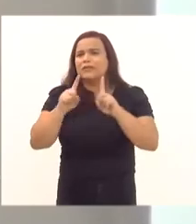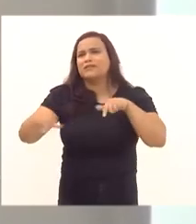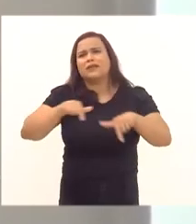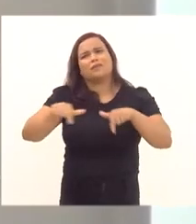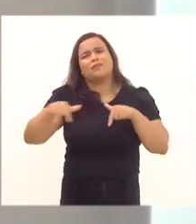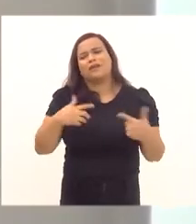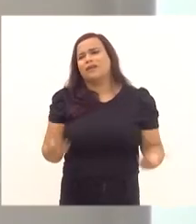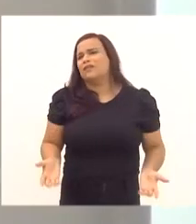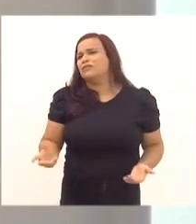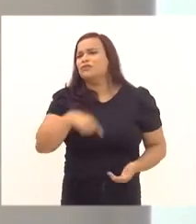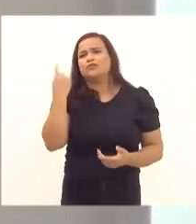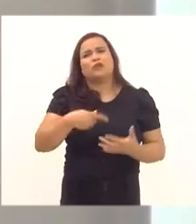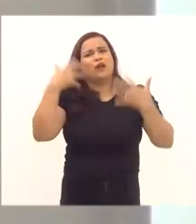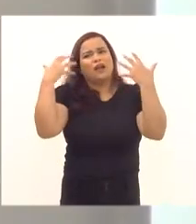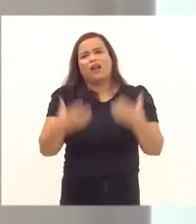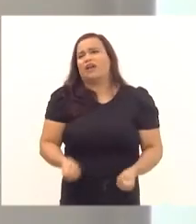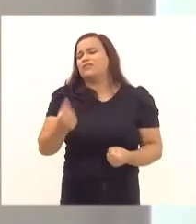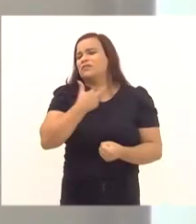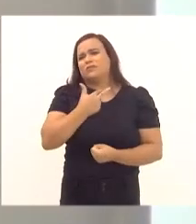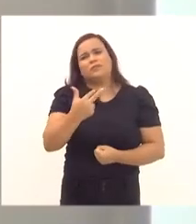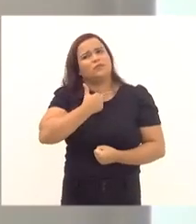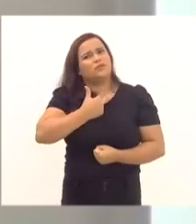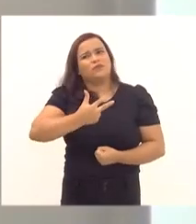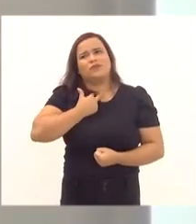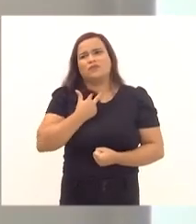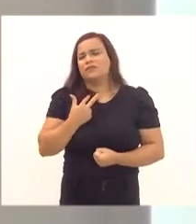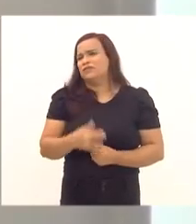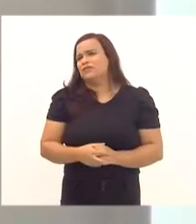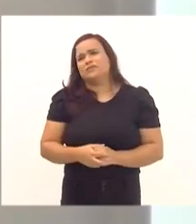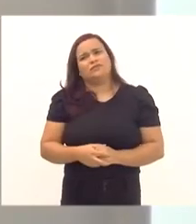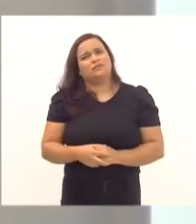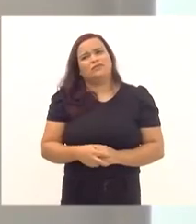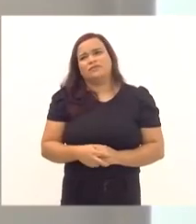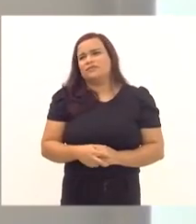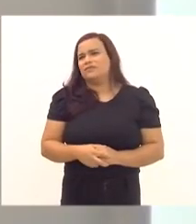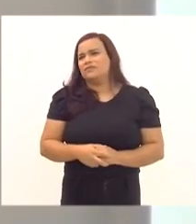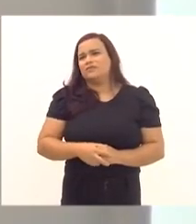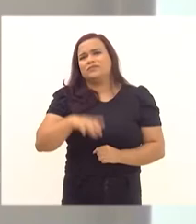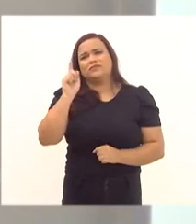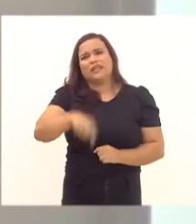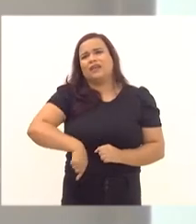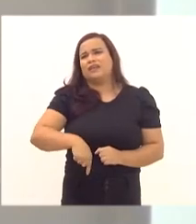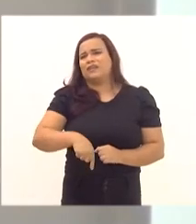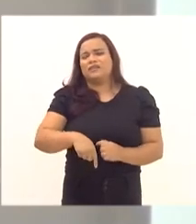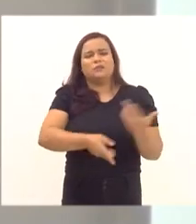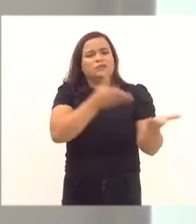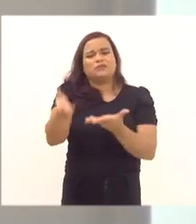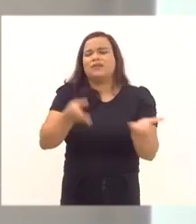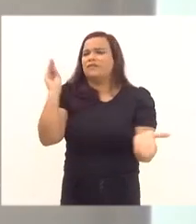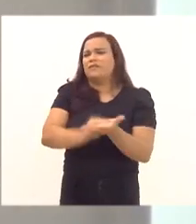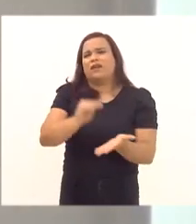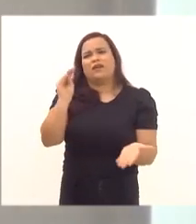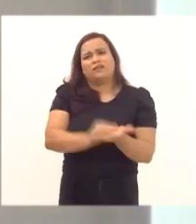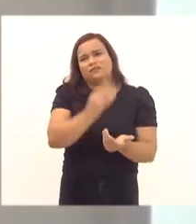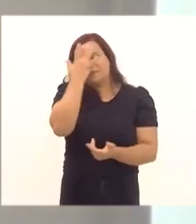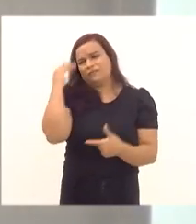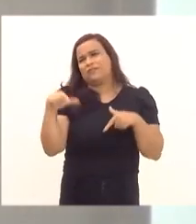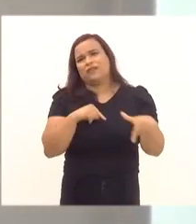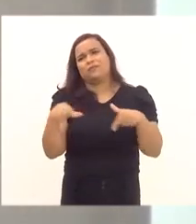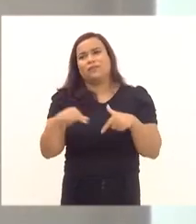então não podemos engolir é mais esse tipo de tratamento aos Trabalhadores